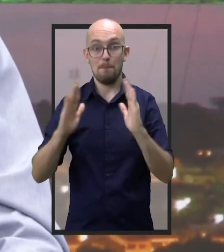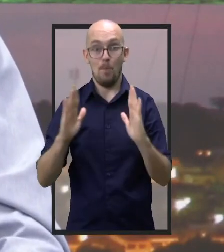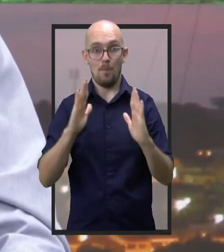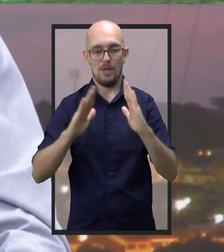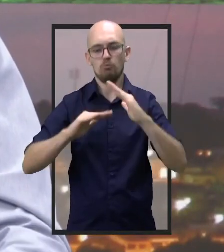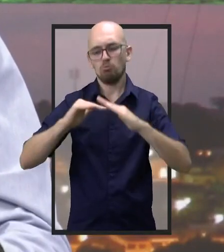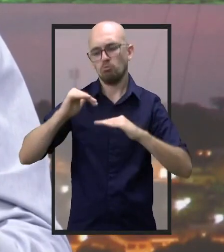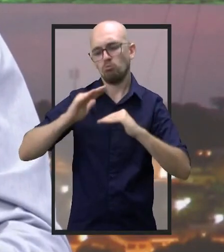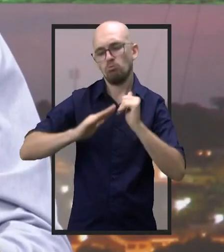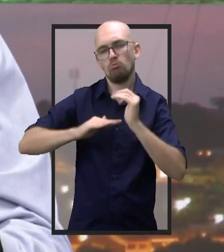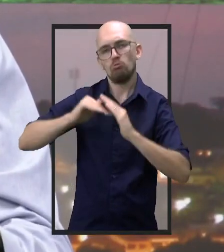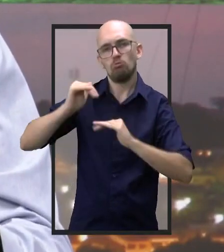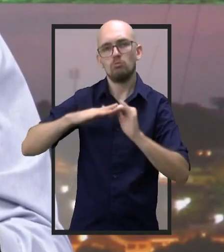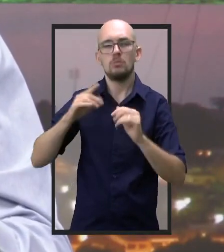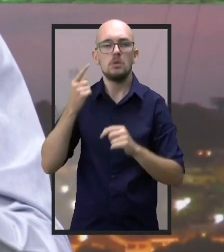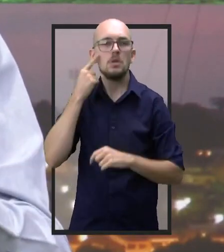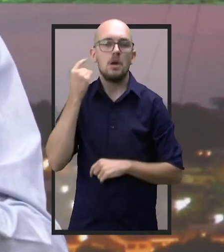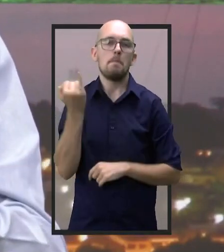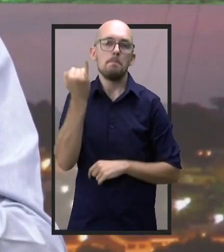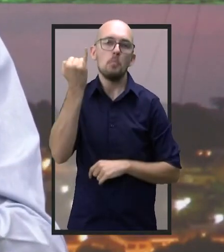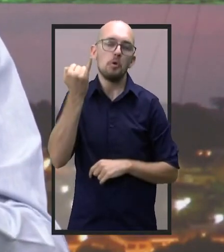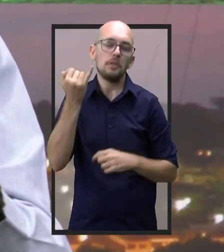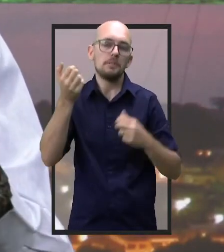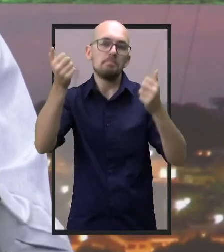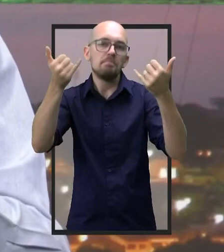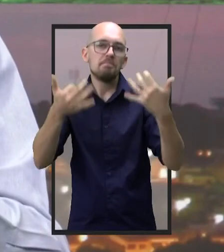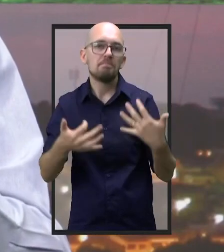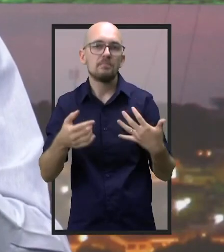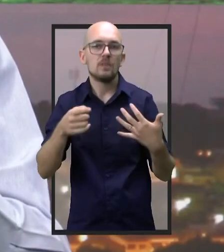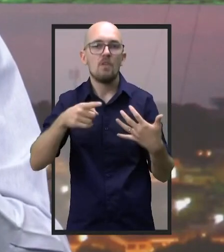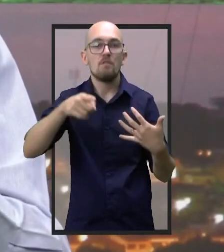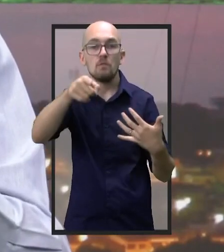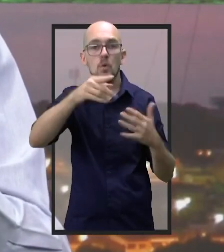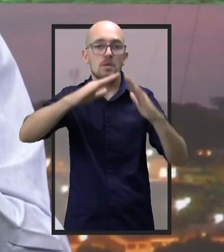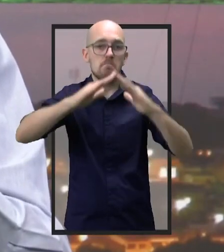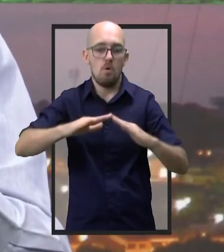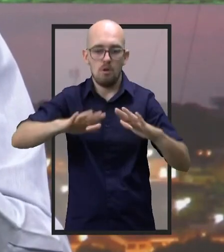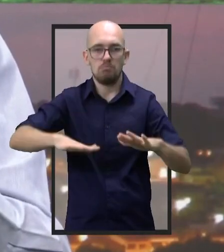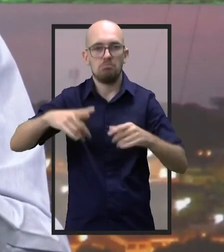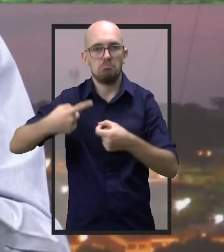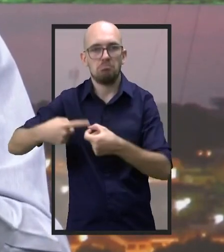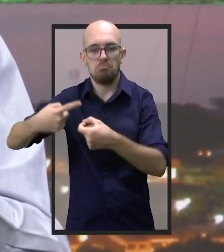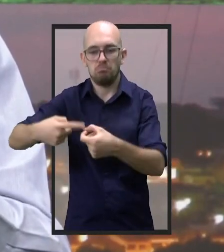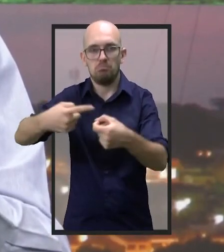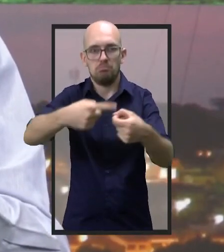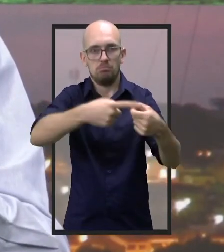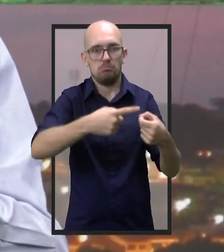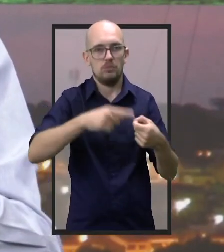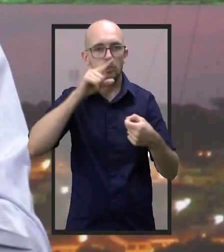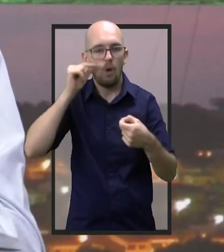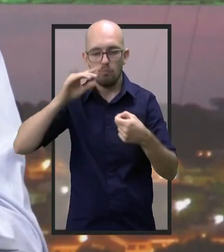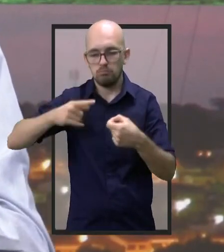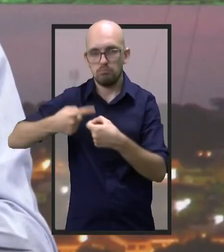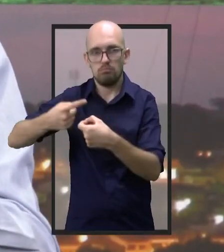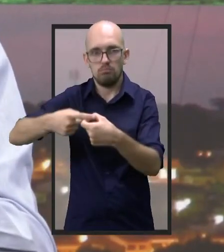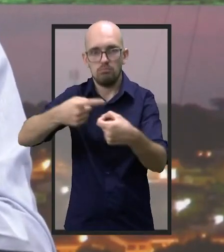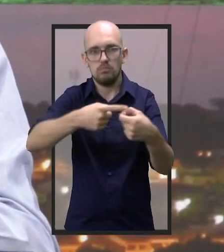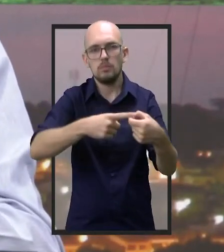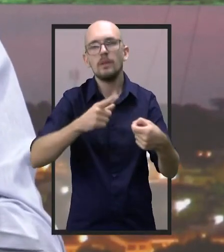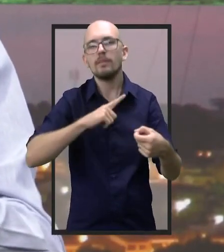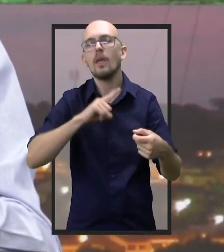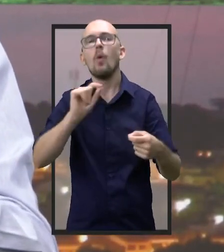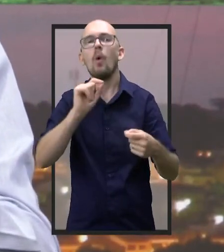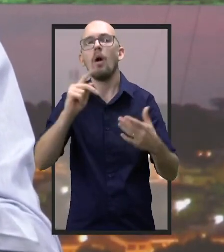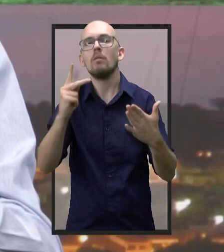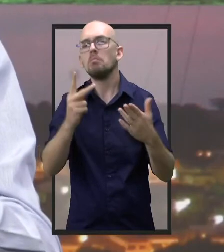importante salientar que você aqui dessa região tem a conotação que tem uma economia